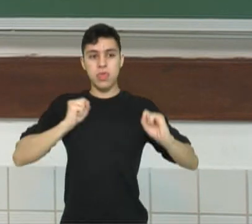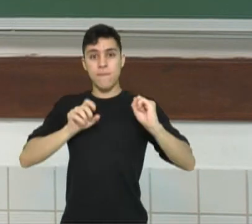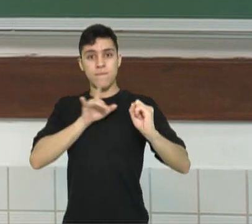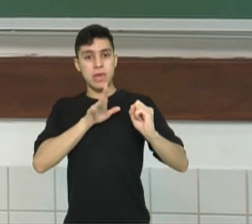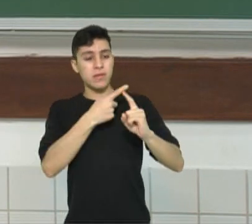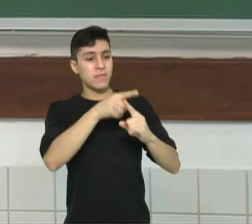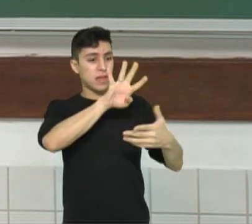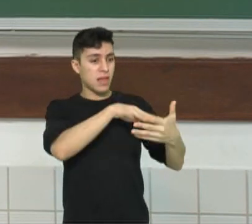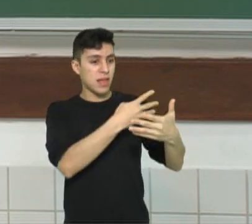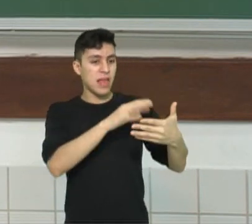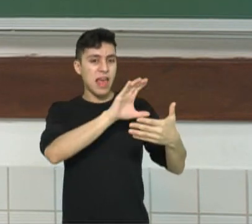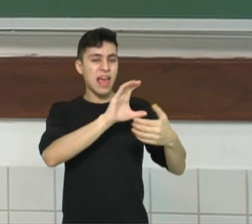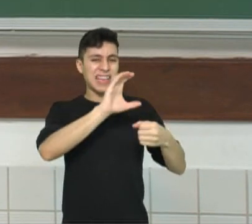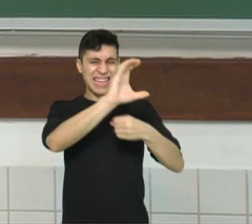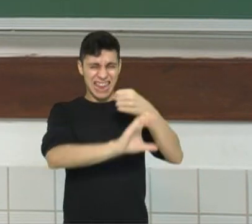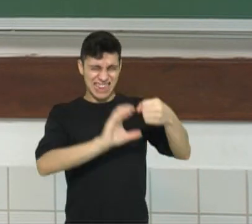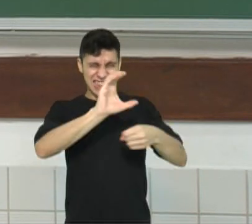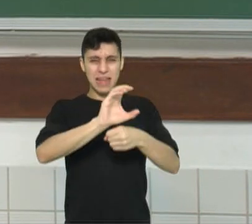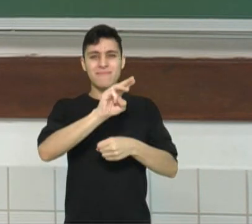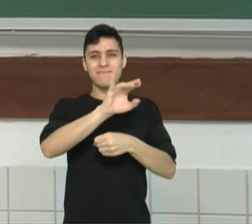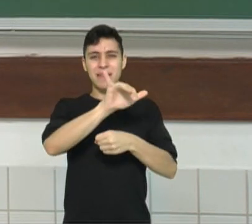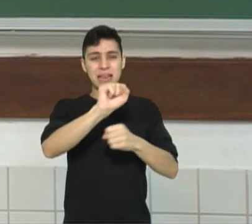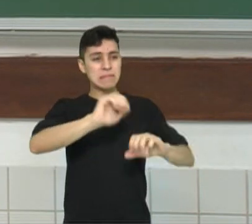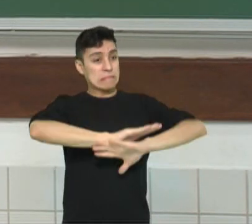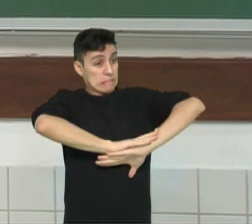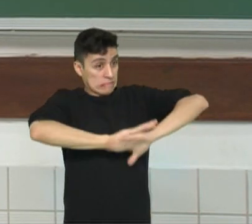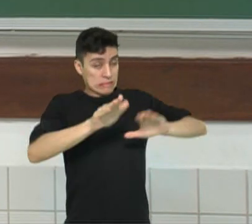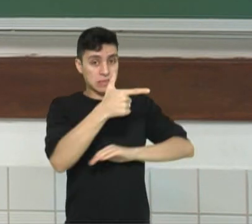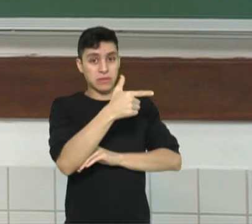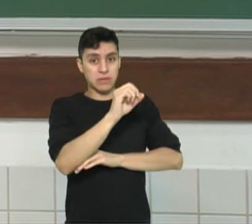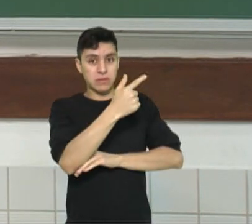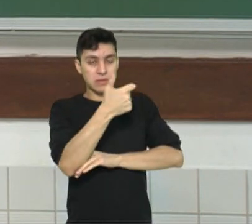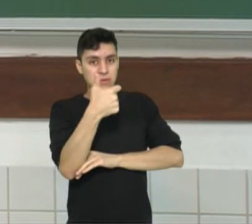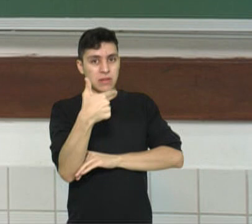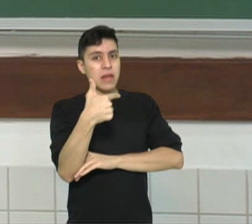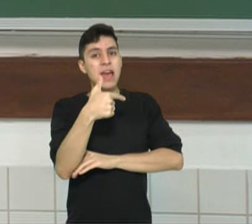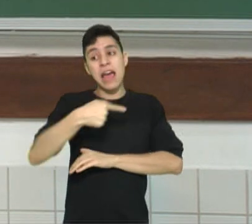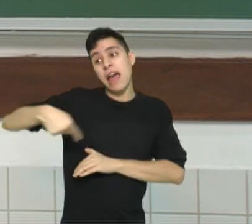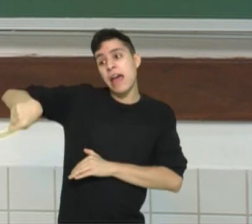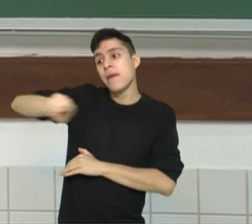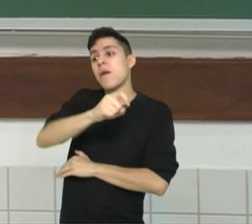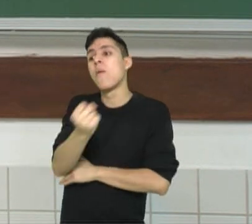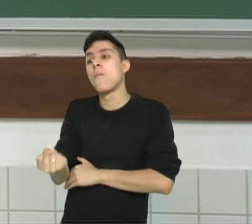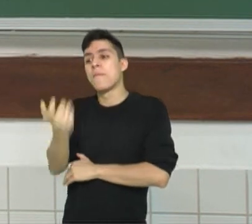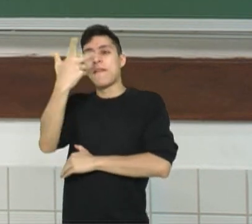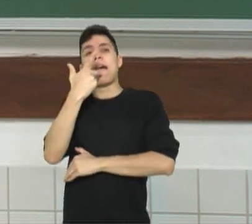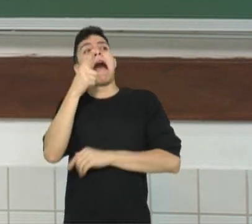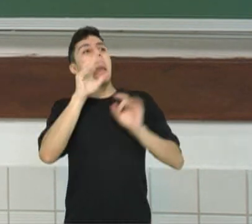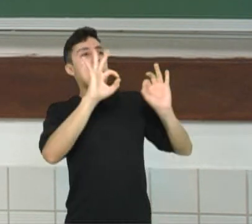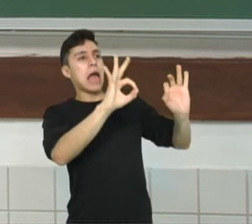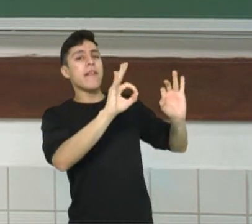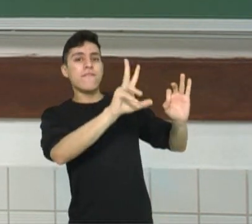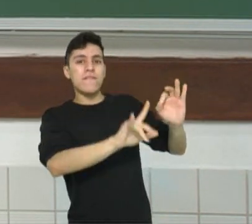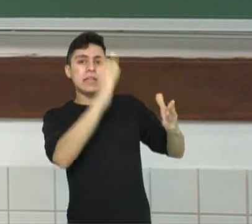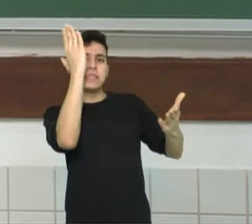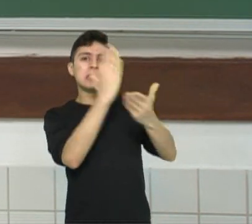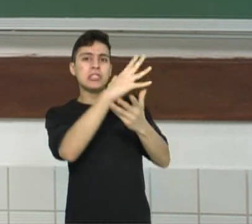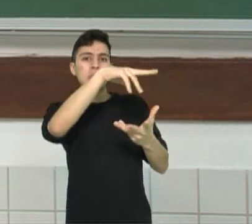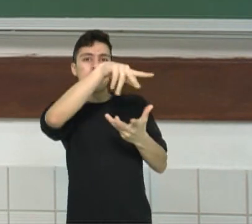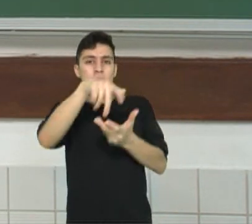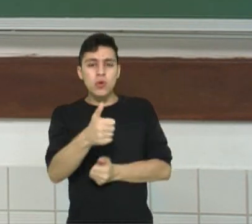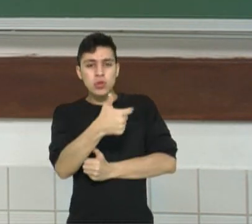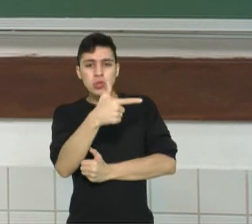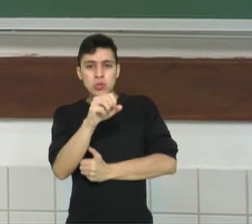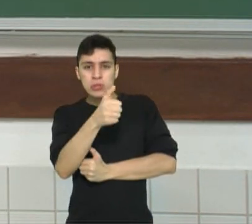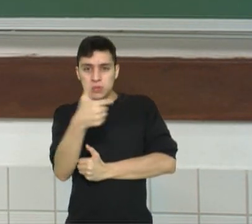maia acabava em 2012. E algumas pessoas diziam que o mundo ia acabar em 2012. Na verdade, os